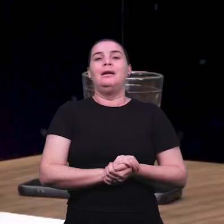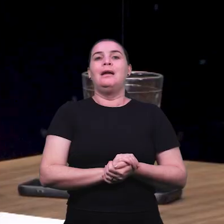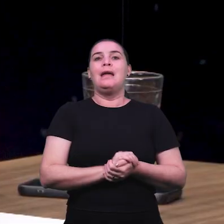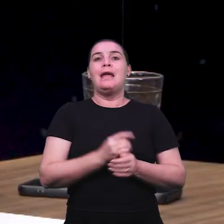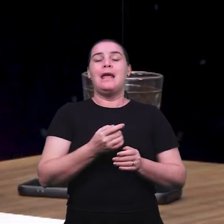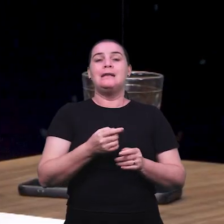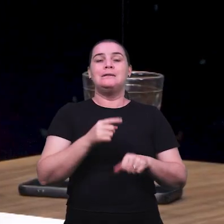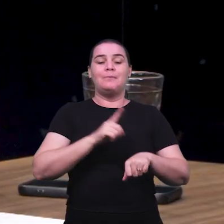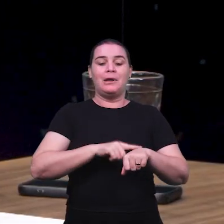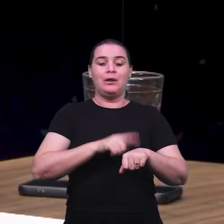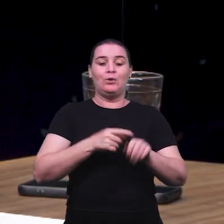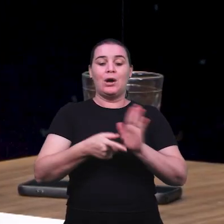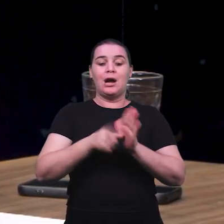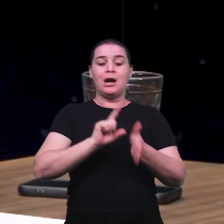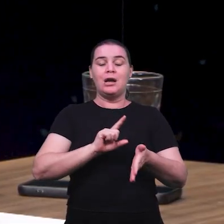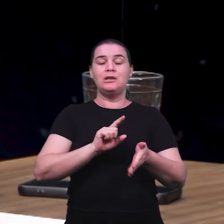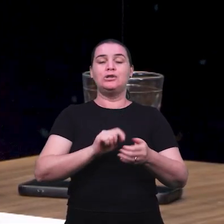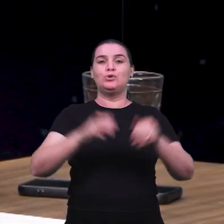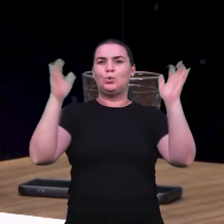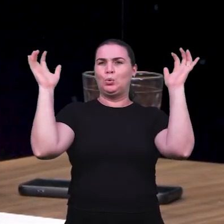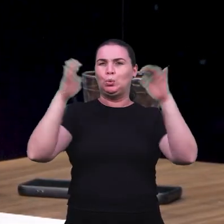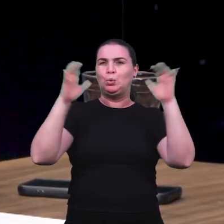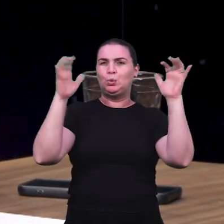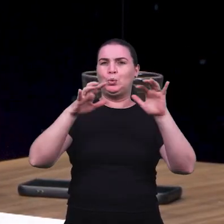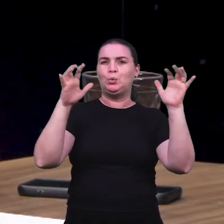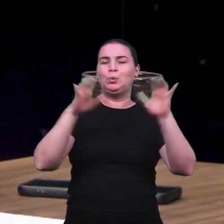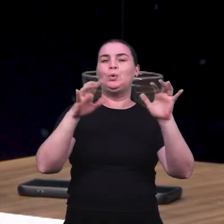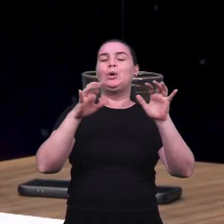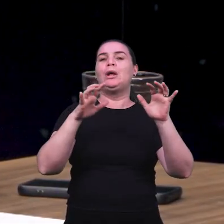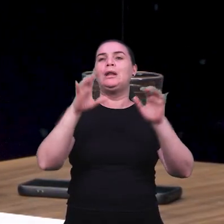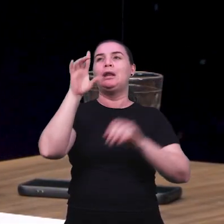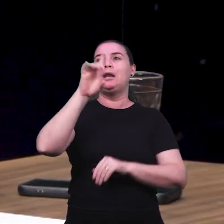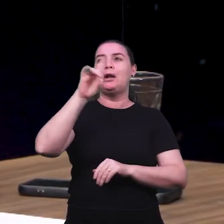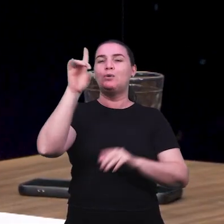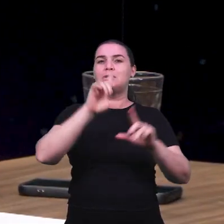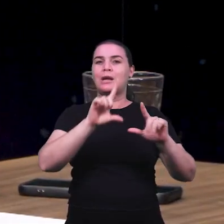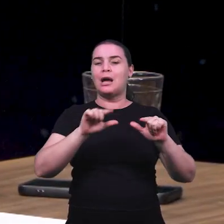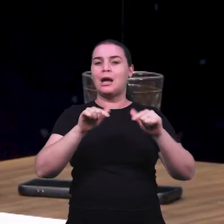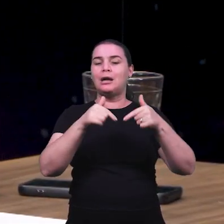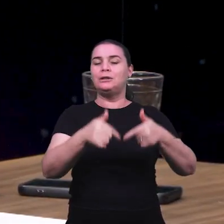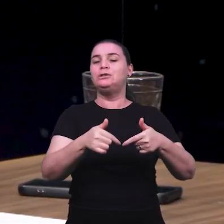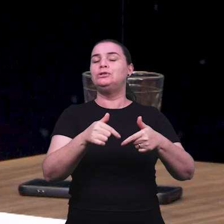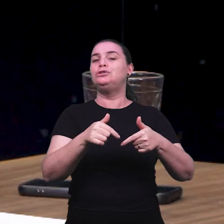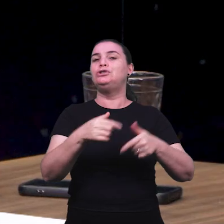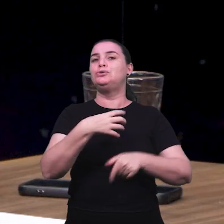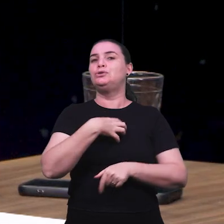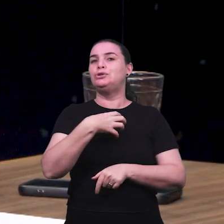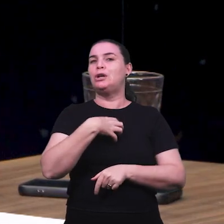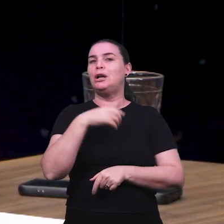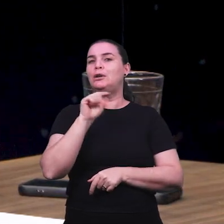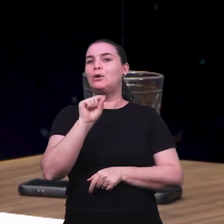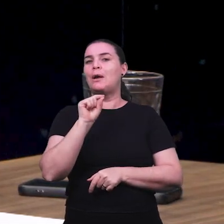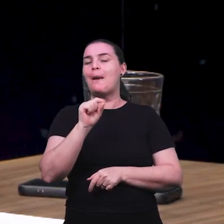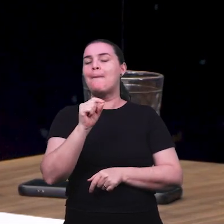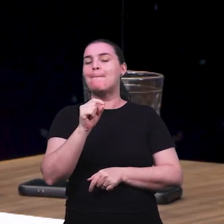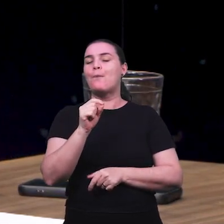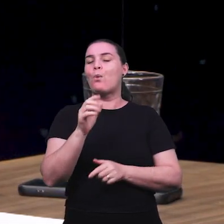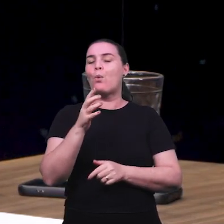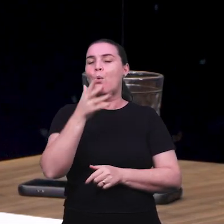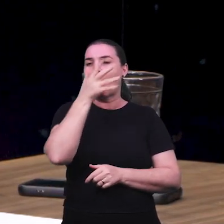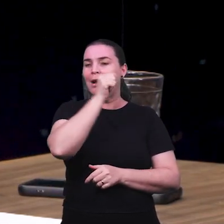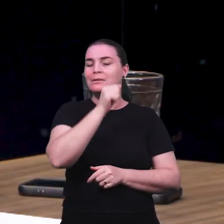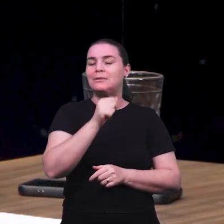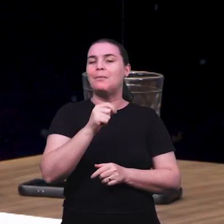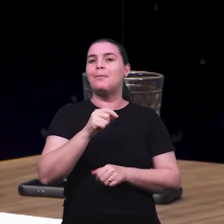ver que Deus, ele faz isso novamente sobre um aspecto menor. A palavra diz assim, olha, chegando lá pertinho de Noé, a palavra fala assim,